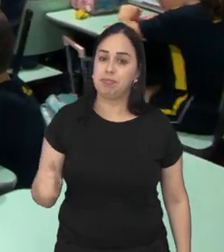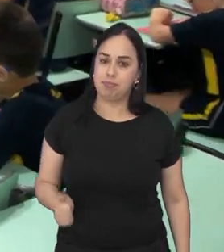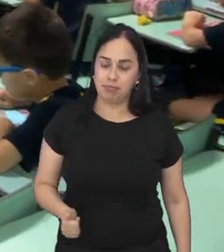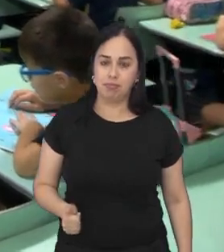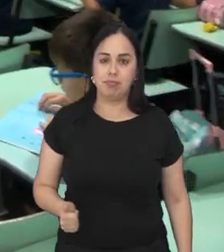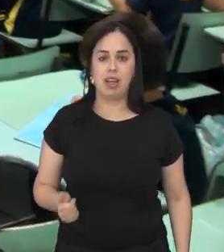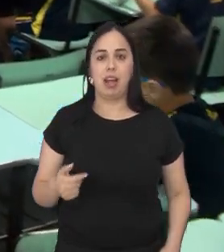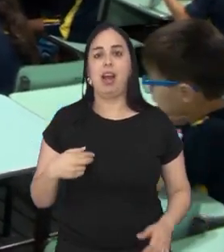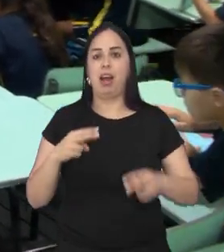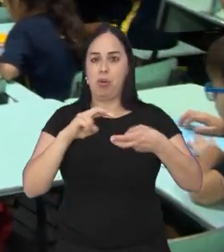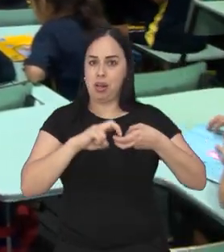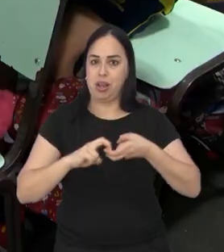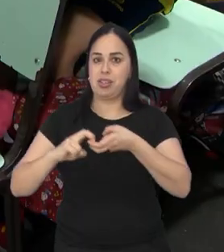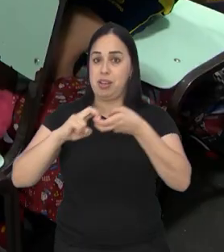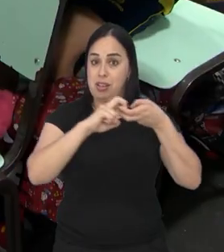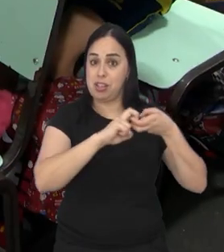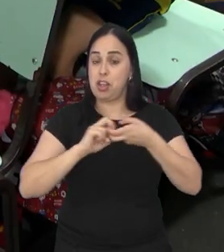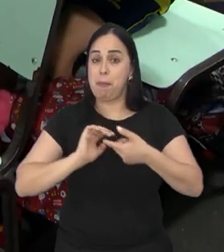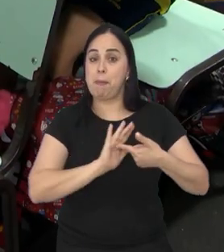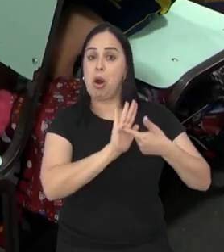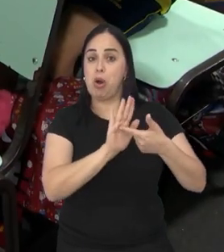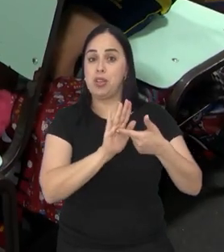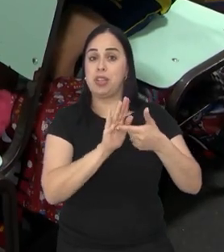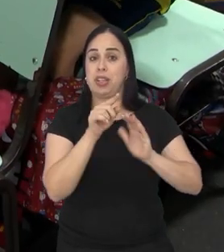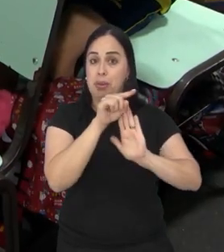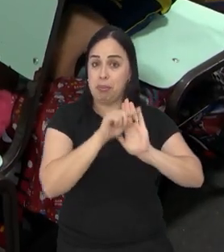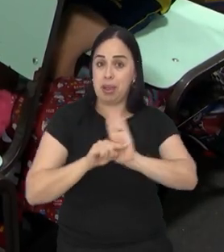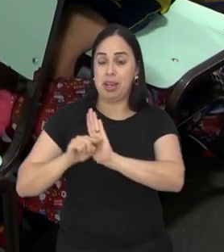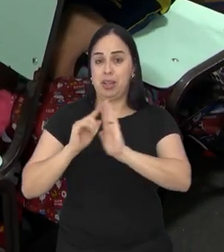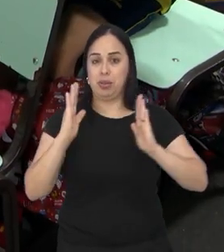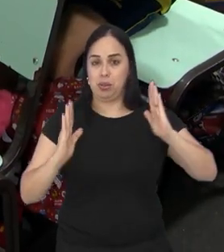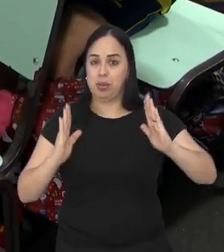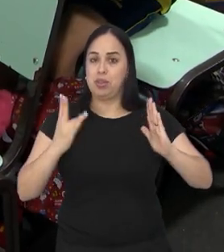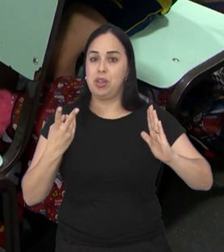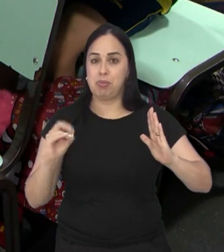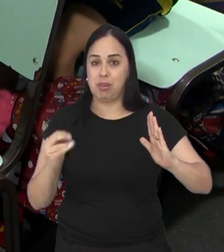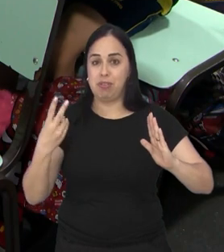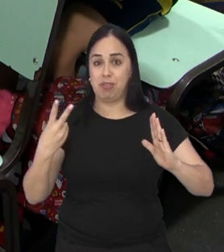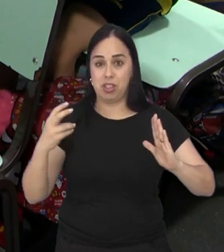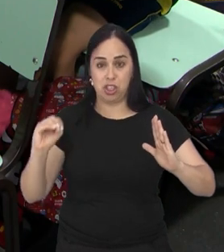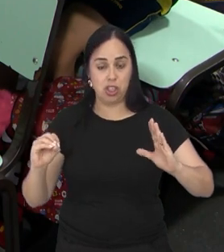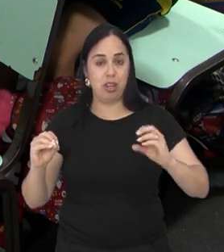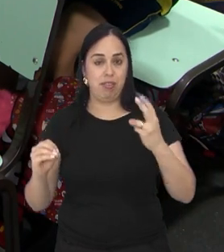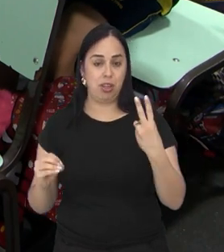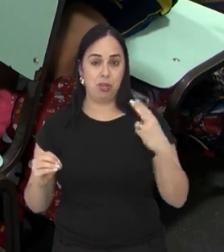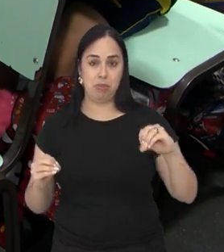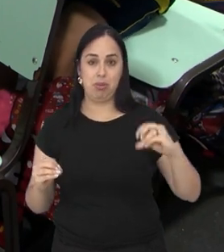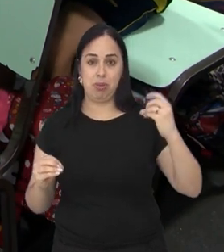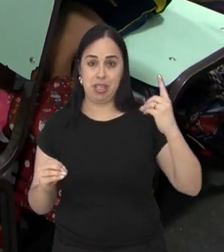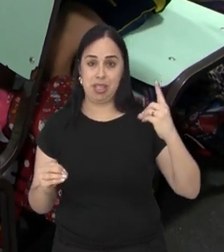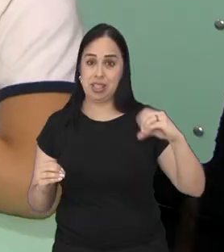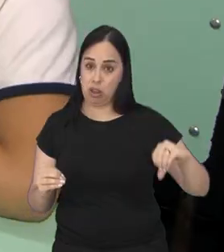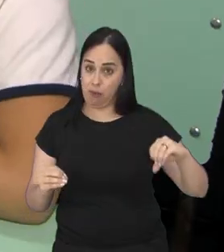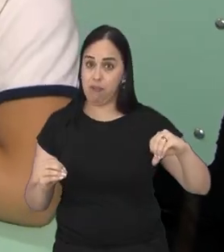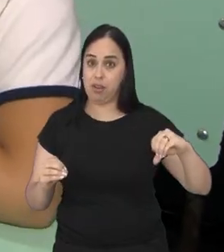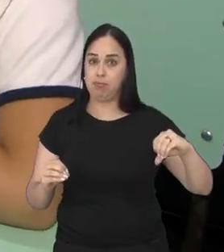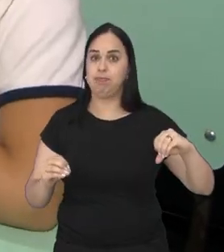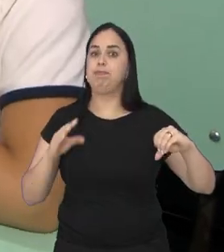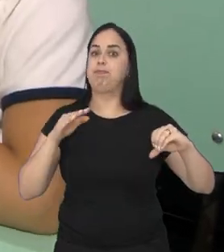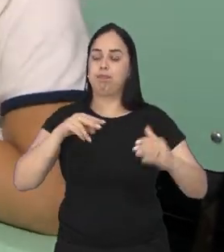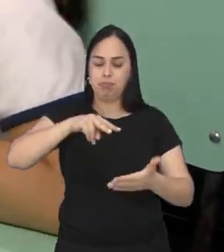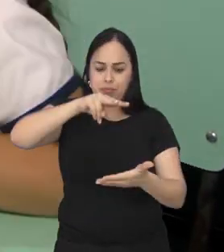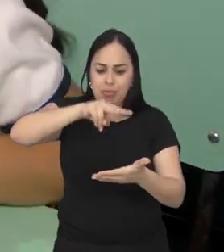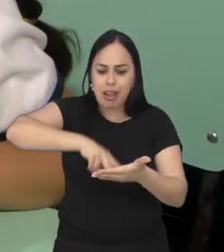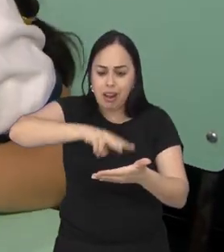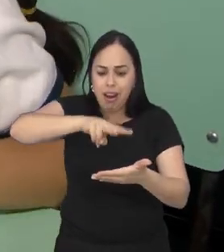aprendizado na primeira infância dados da Unicef apontam que entre 2019 2022 a taxa de